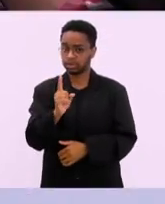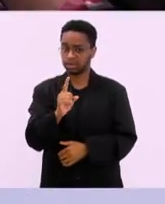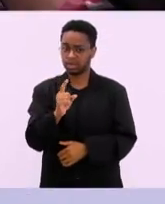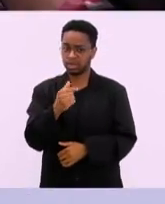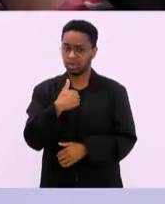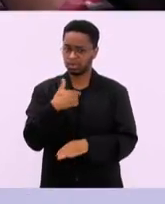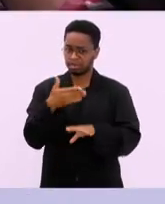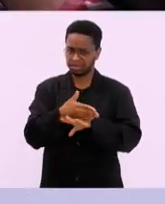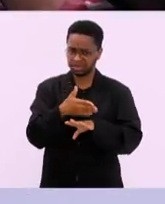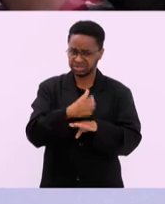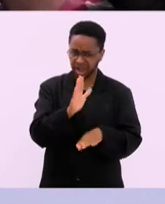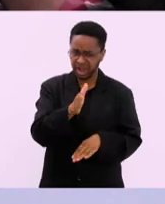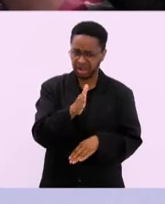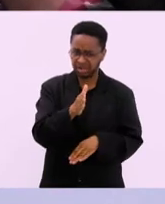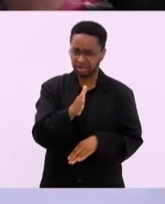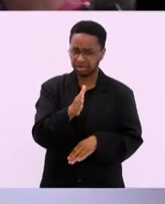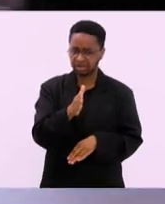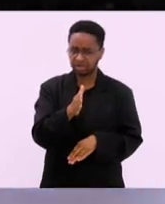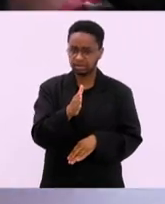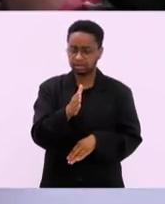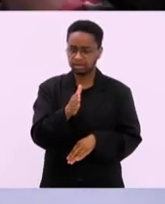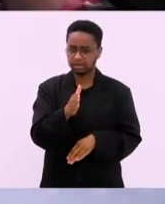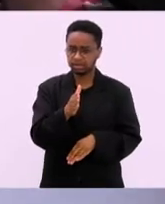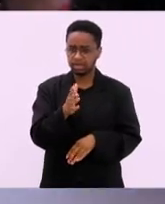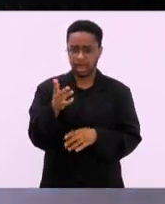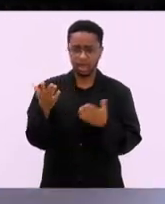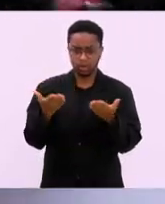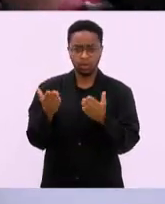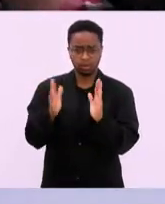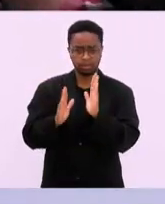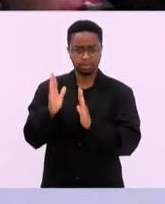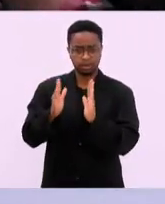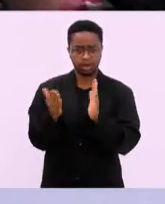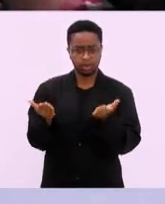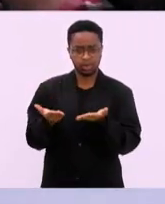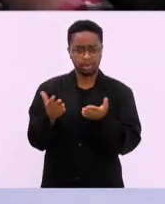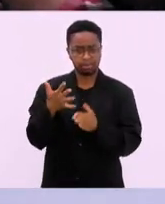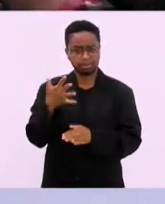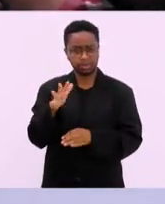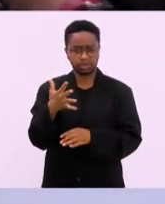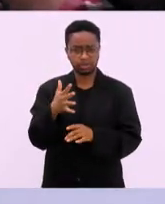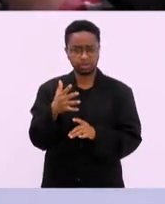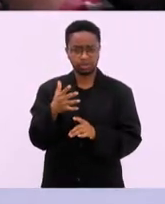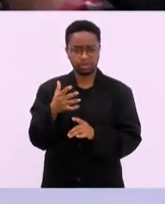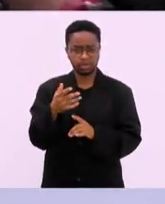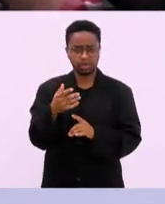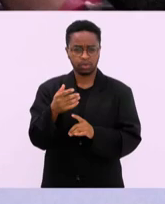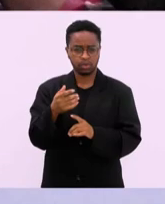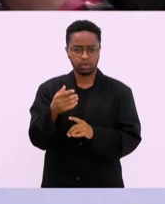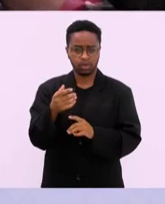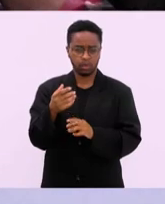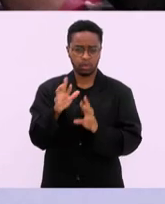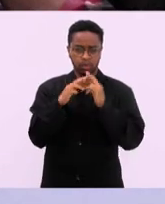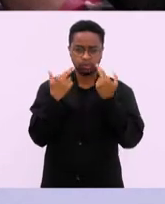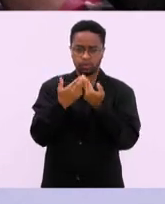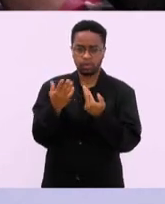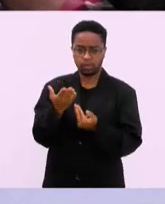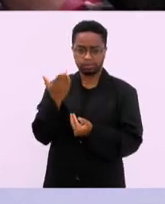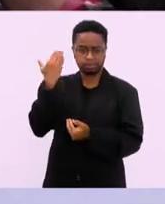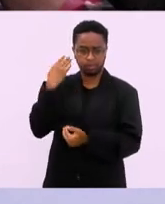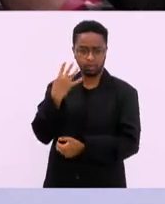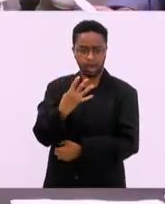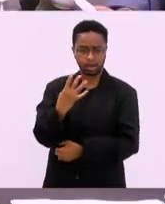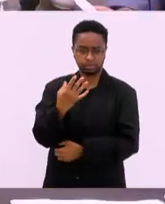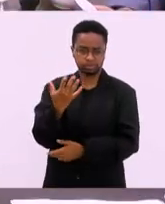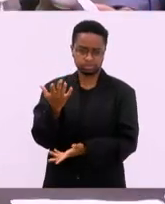sim. Eu já me deparei... Foi na legislatura do Amorim agora? Foi. Tem uns quatro sessões atrás. Se eu não me engano, é do Carlinhos